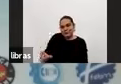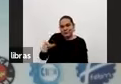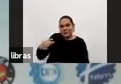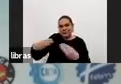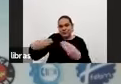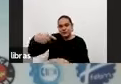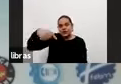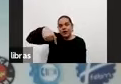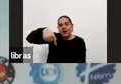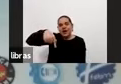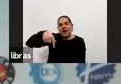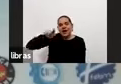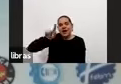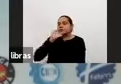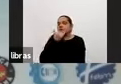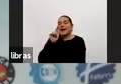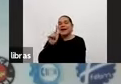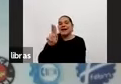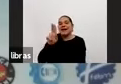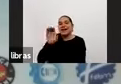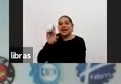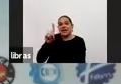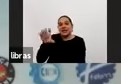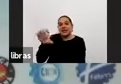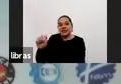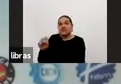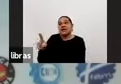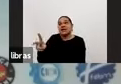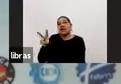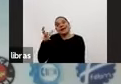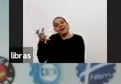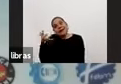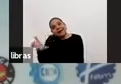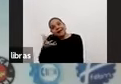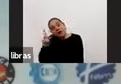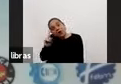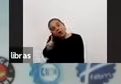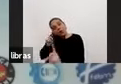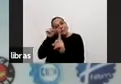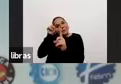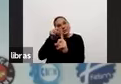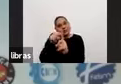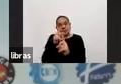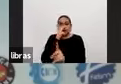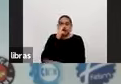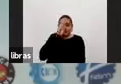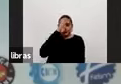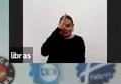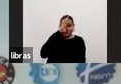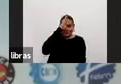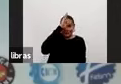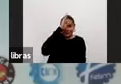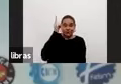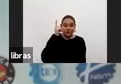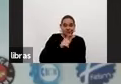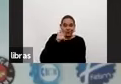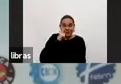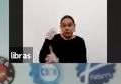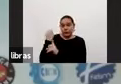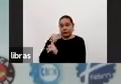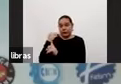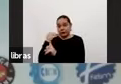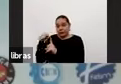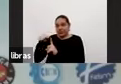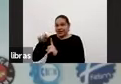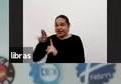Paulo, segundo a Folha, ele está determinado, né? Acho que o presidente conseguiu convencê-lo. E o que você acha